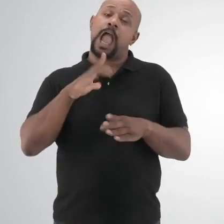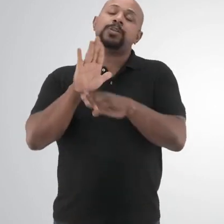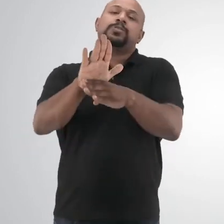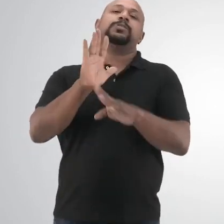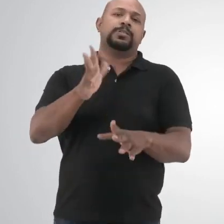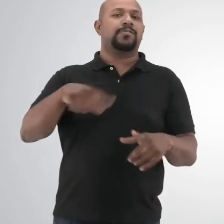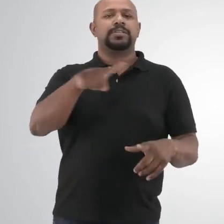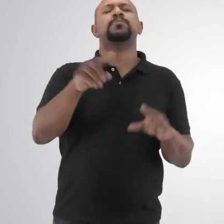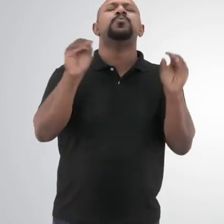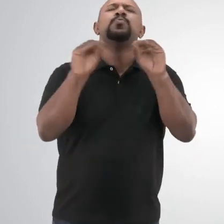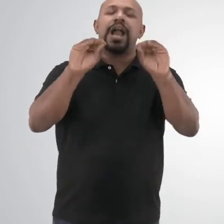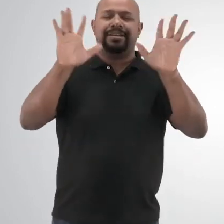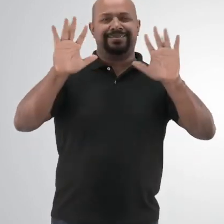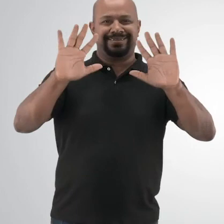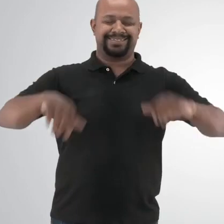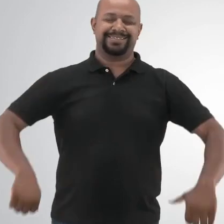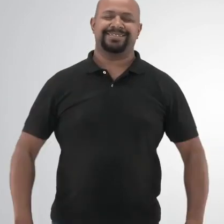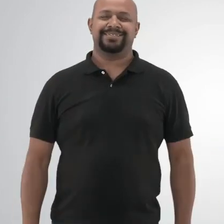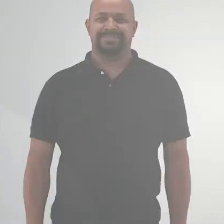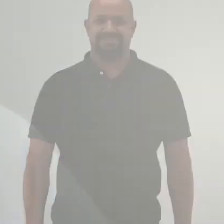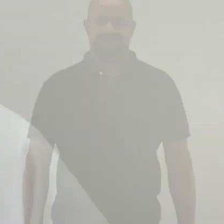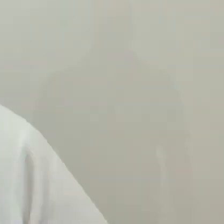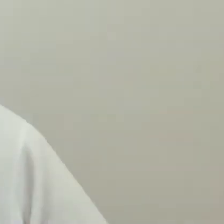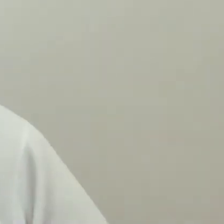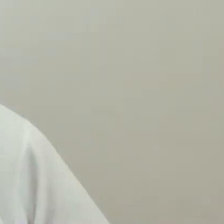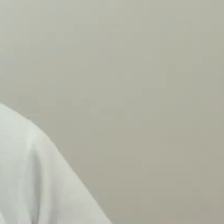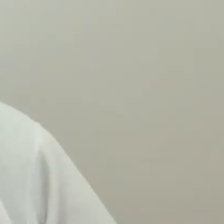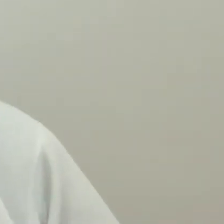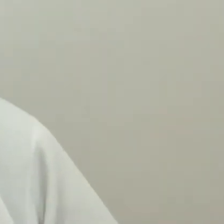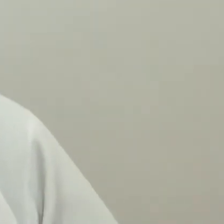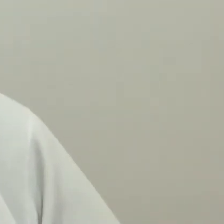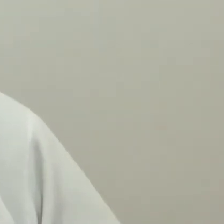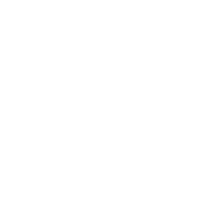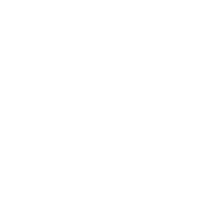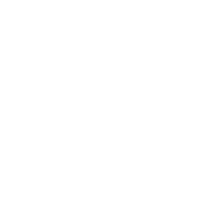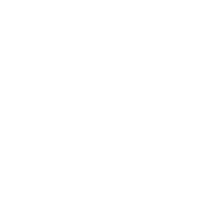E que tenham ajudado vocês. Um beijão! Sorri largamente.